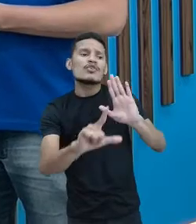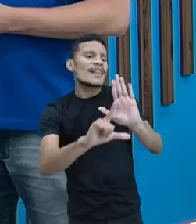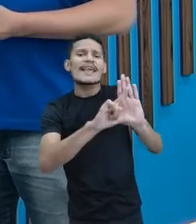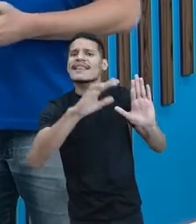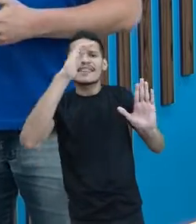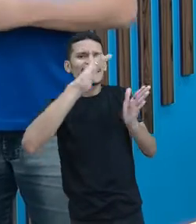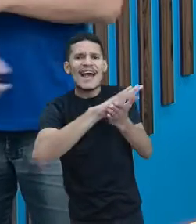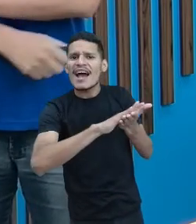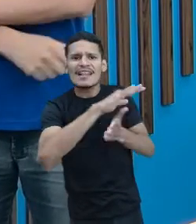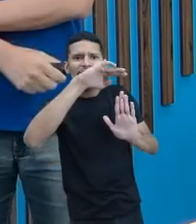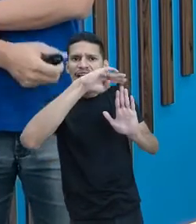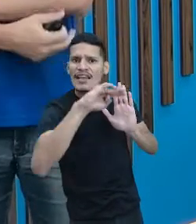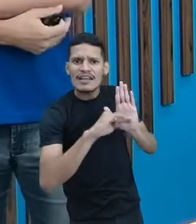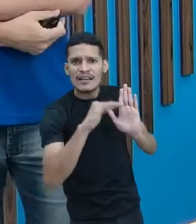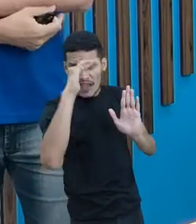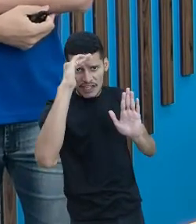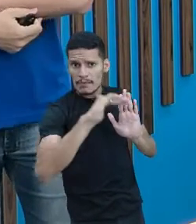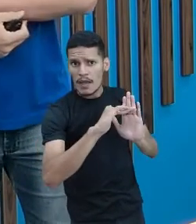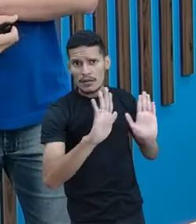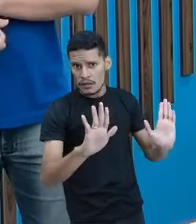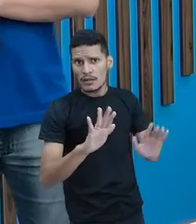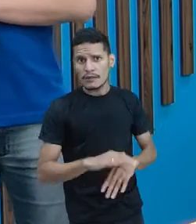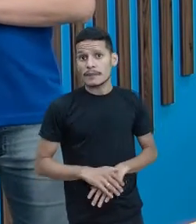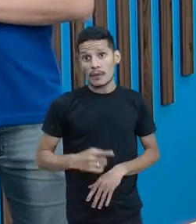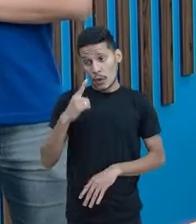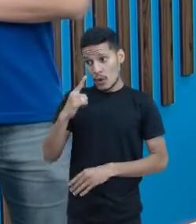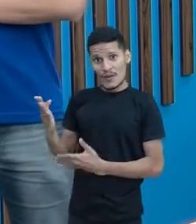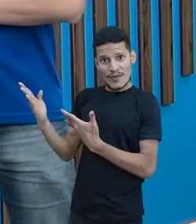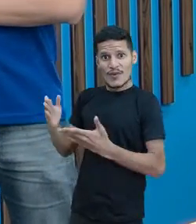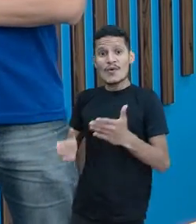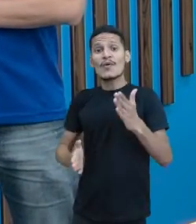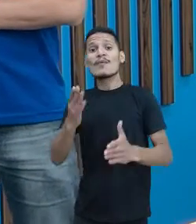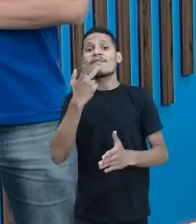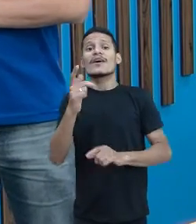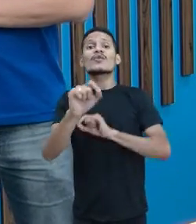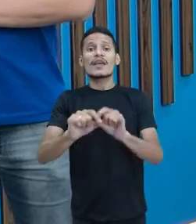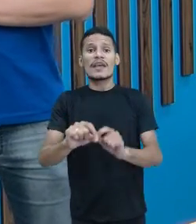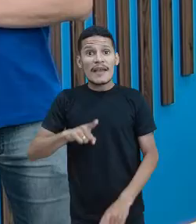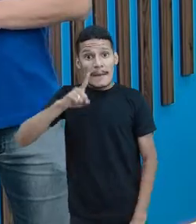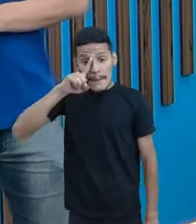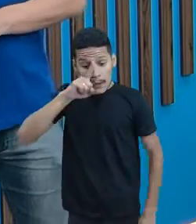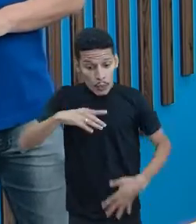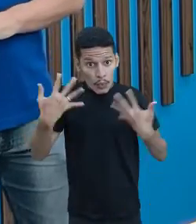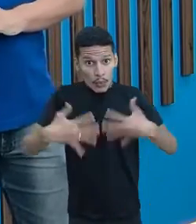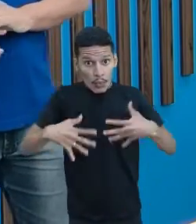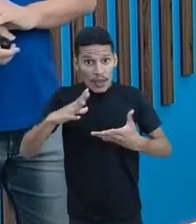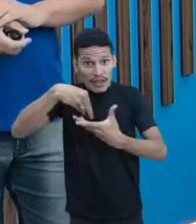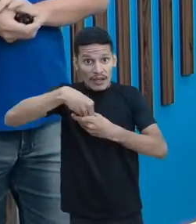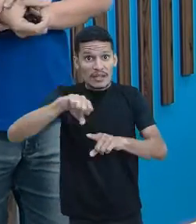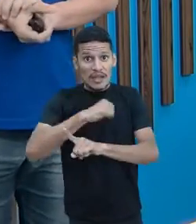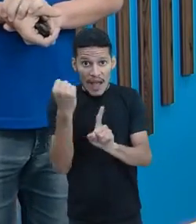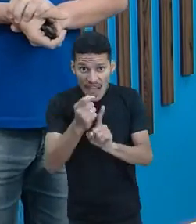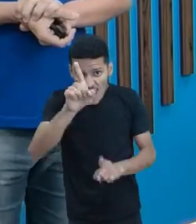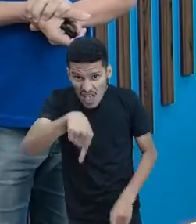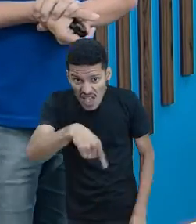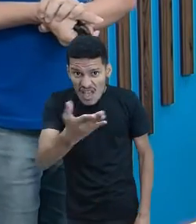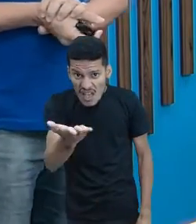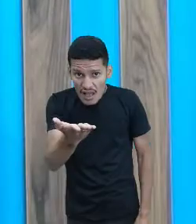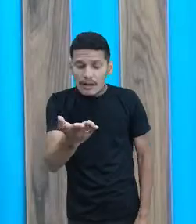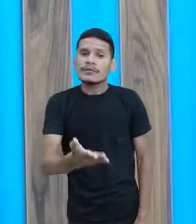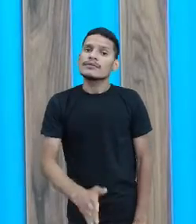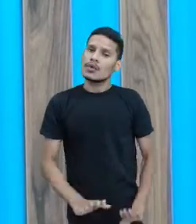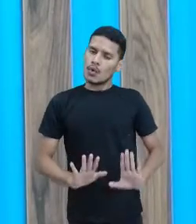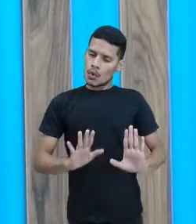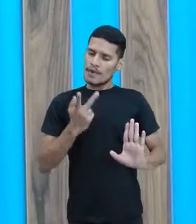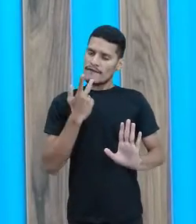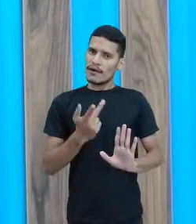bom? E o nosso robozinho aí, nosso companheiro de sempre, está dizendo: e é perigoso para a sociedade, é muito perigoso para a sociedade, professor Luciano.